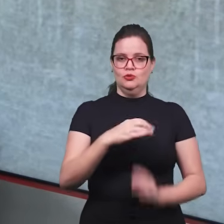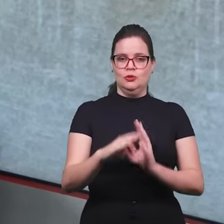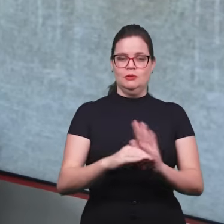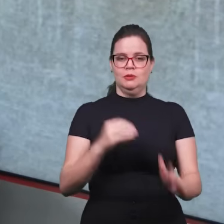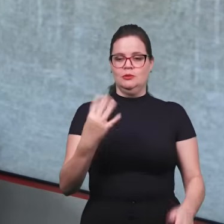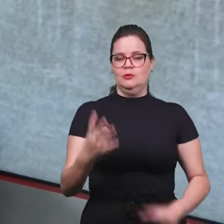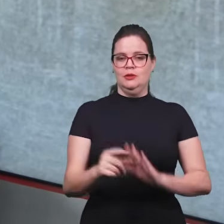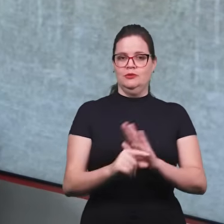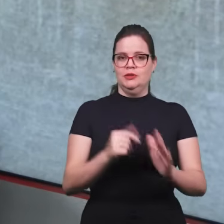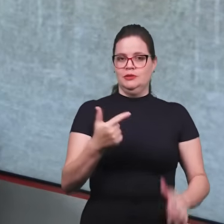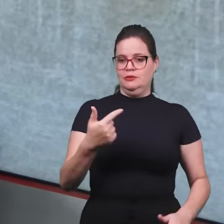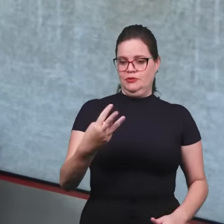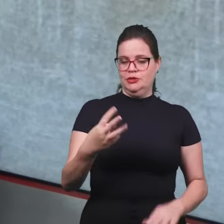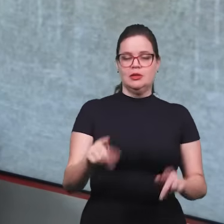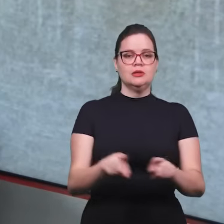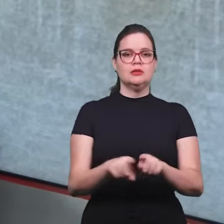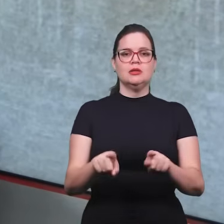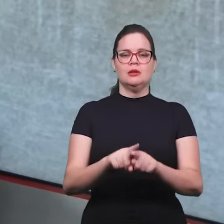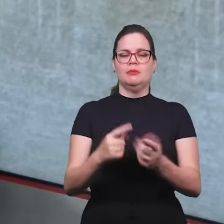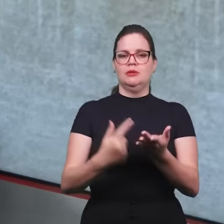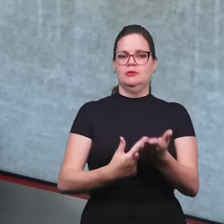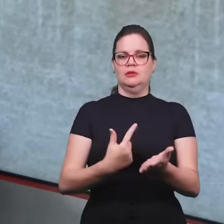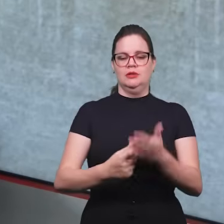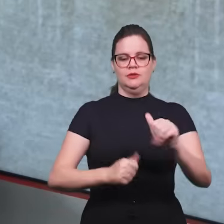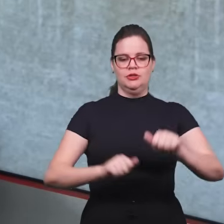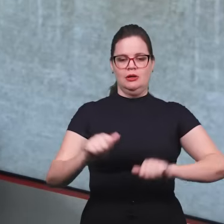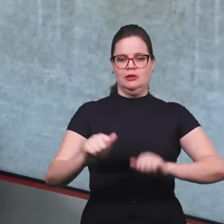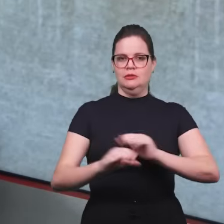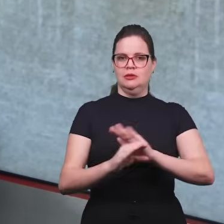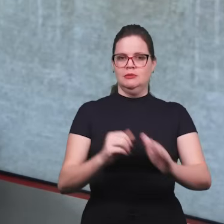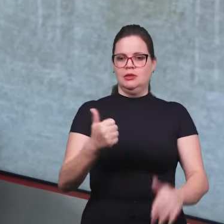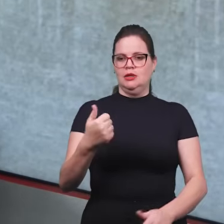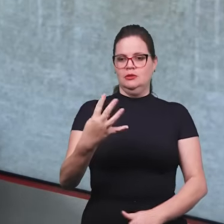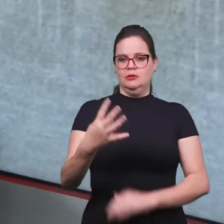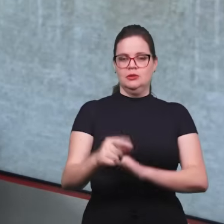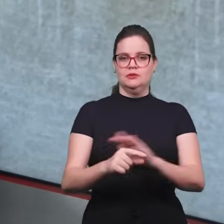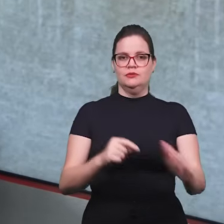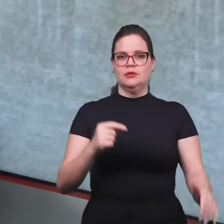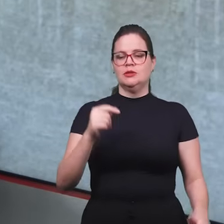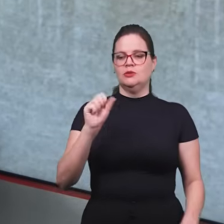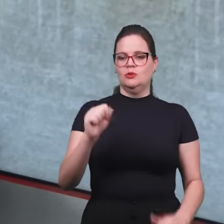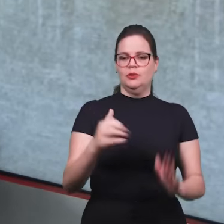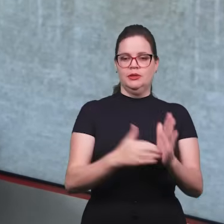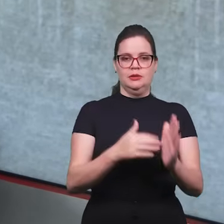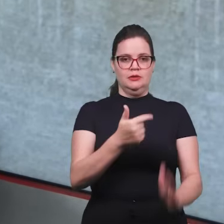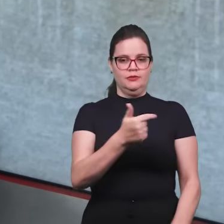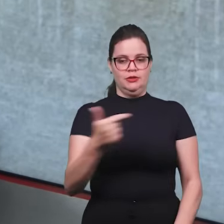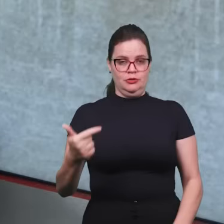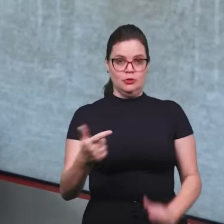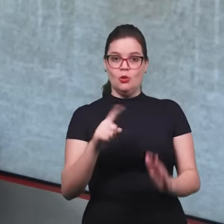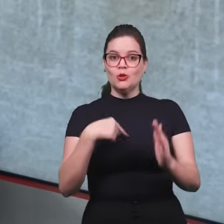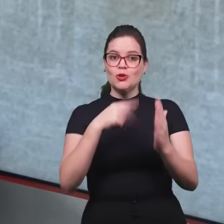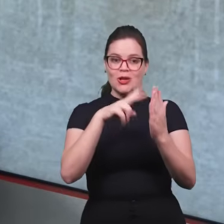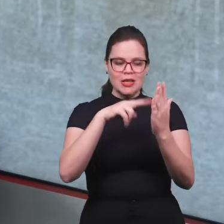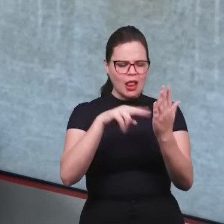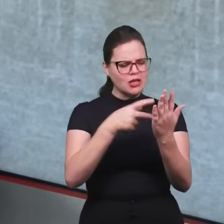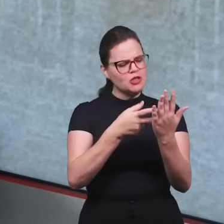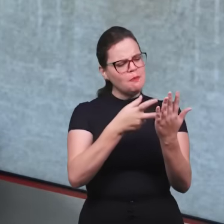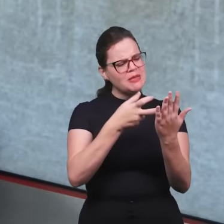capítulo 4, verso 23, e no livro de Atos dos Apóstolos, do capítulo 14, versos 8 a